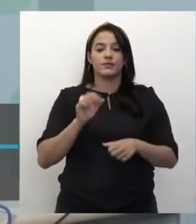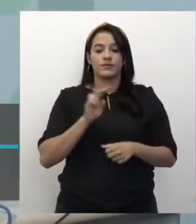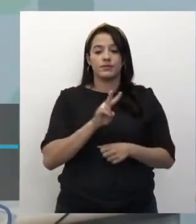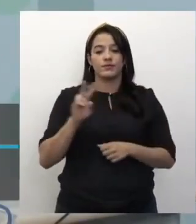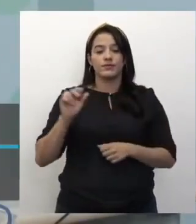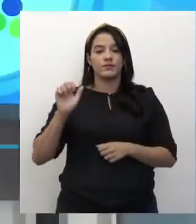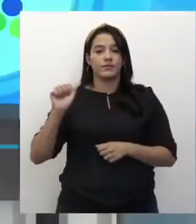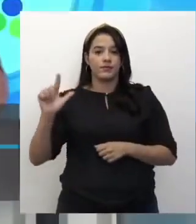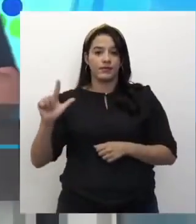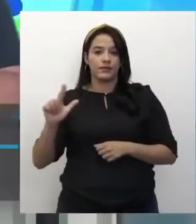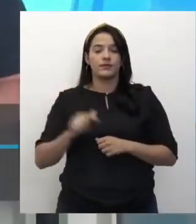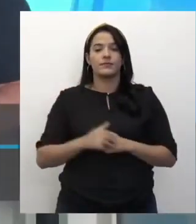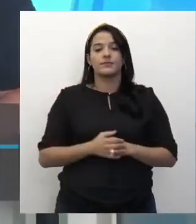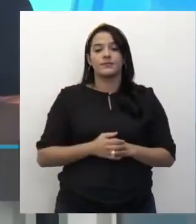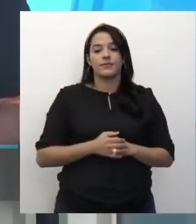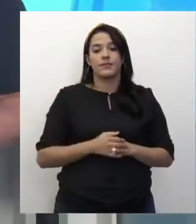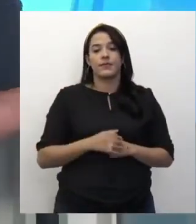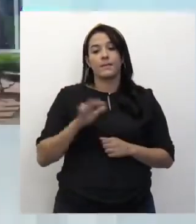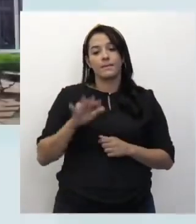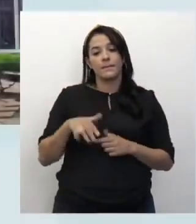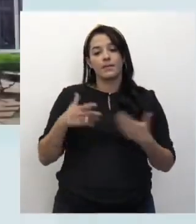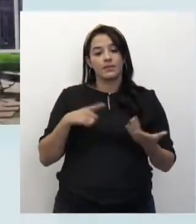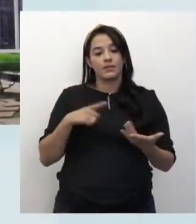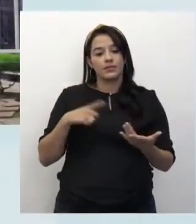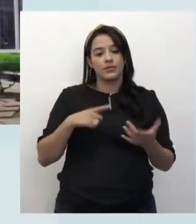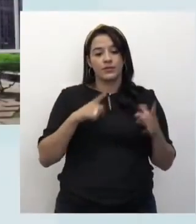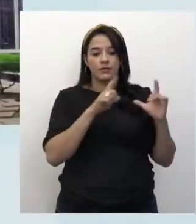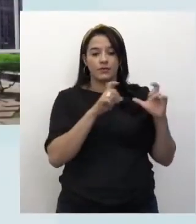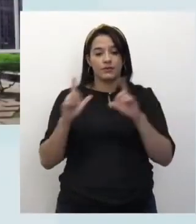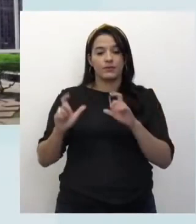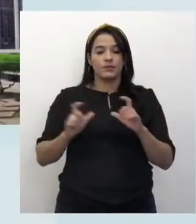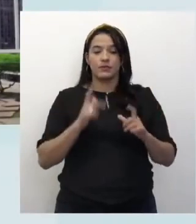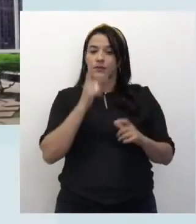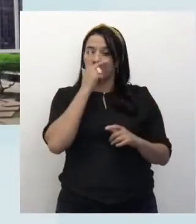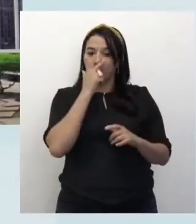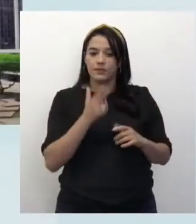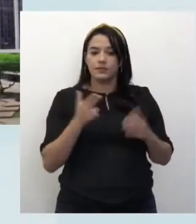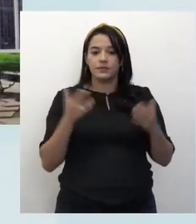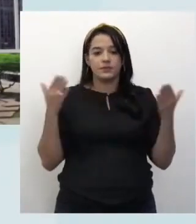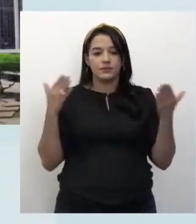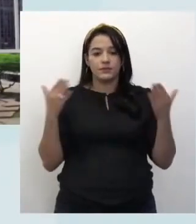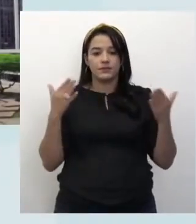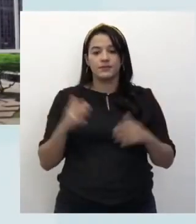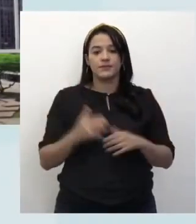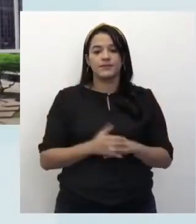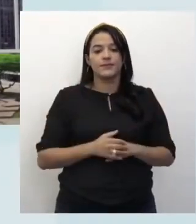Anhangabaú. Exatamente. Mas como eu quis pegar uma imagem assim bem parecida, para vocês verem assim, a